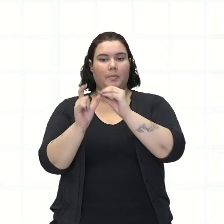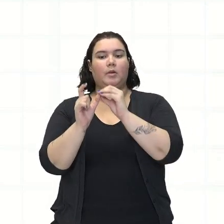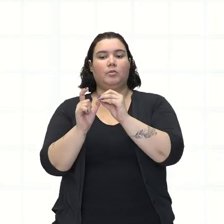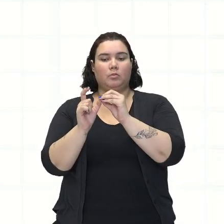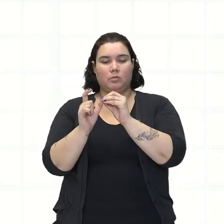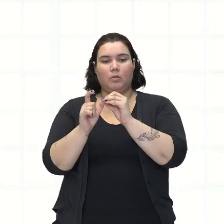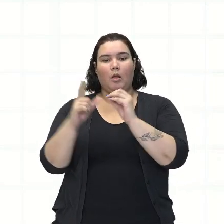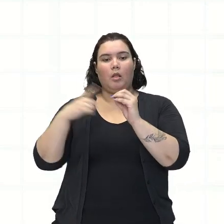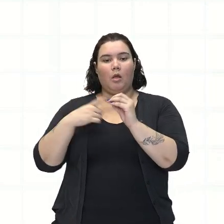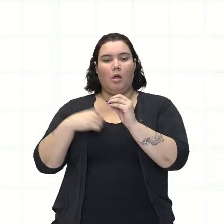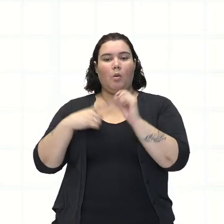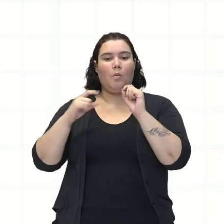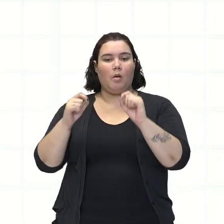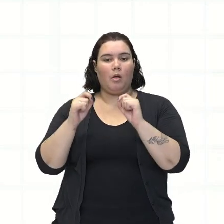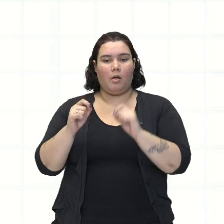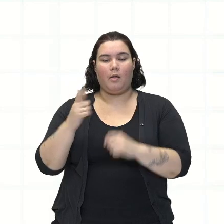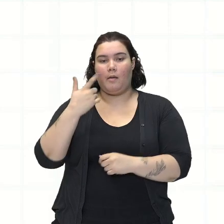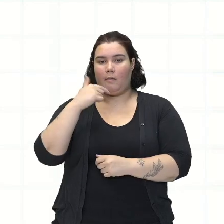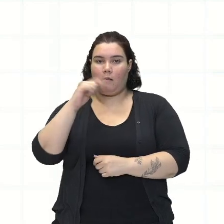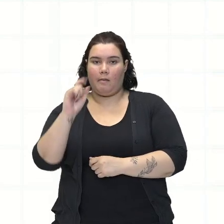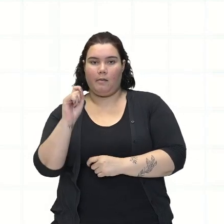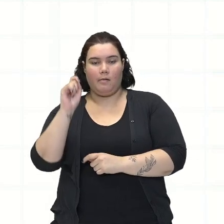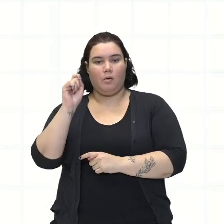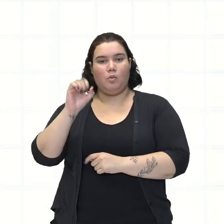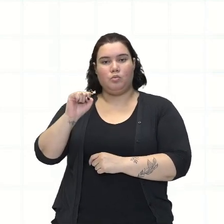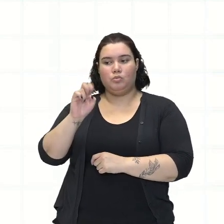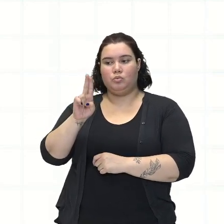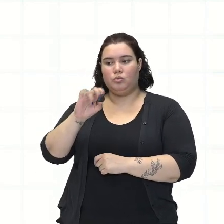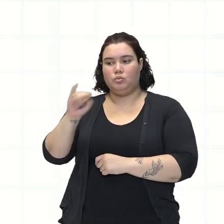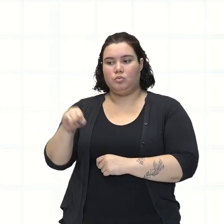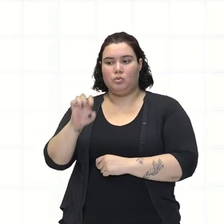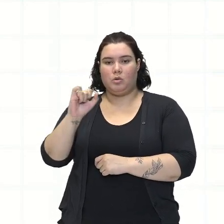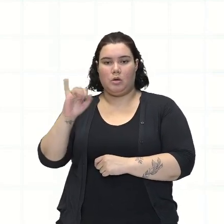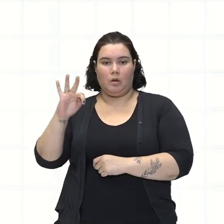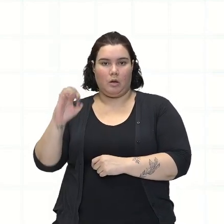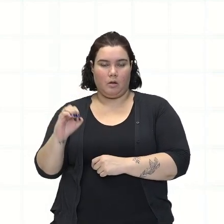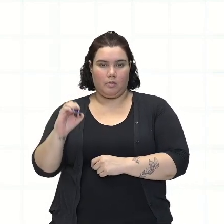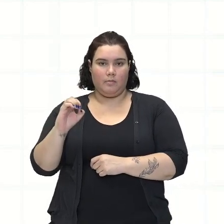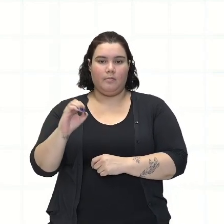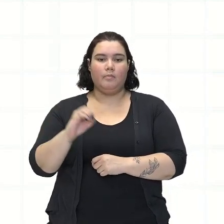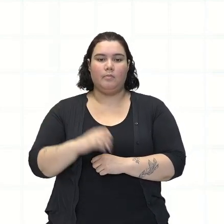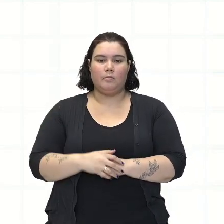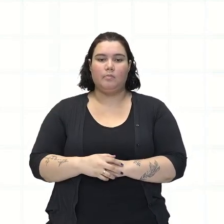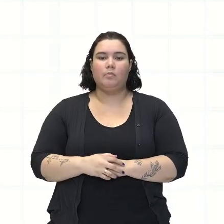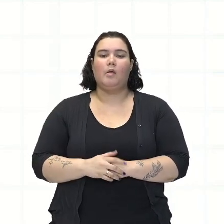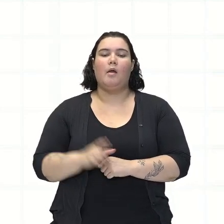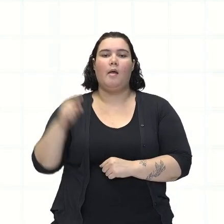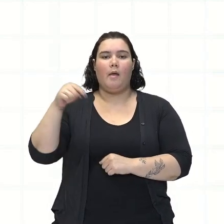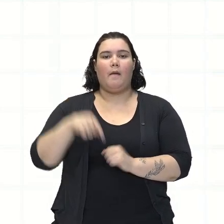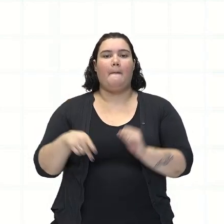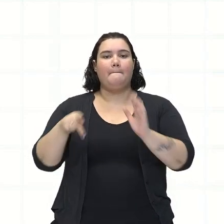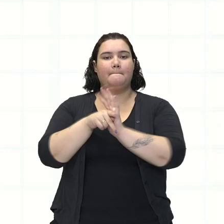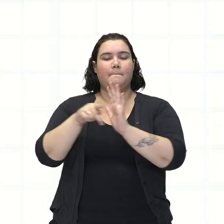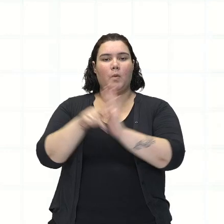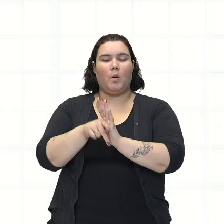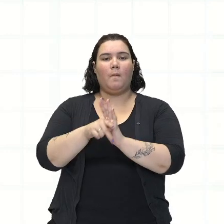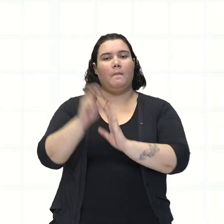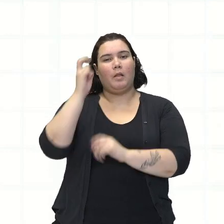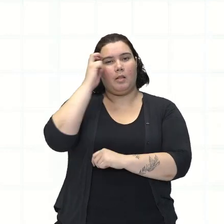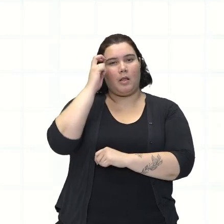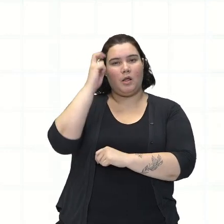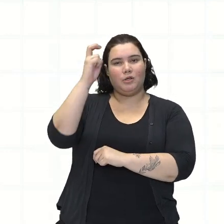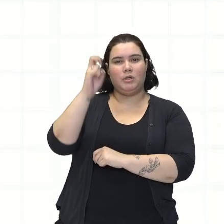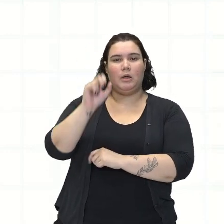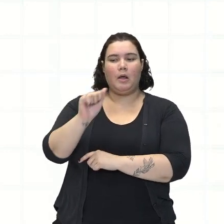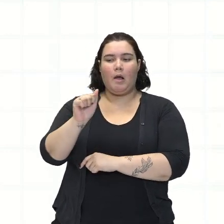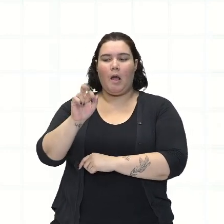levar a compreender quem é o sujeito. Tudo isso aqui. Ferramentas de inteligência artificial.